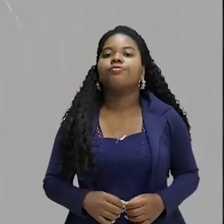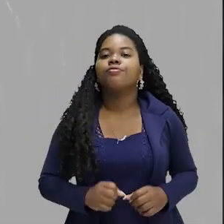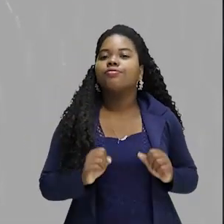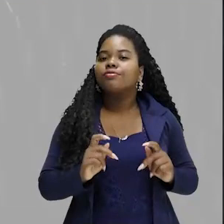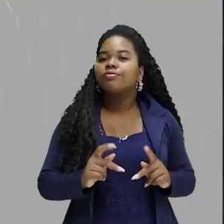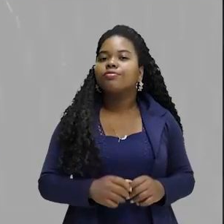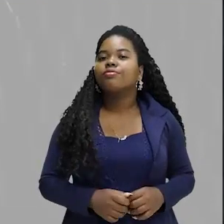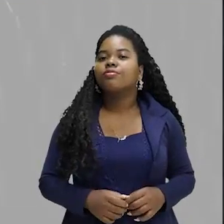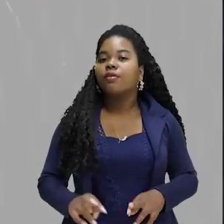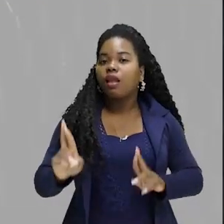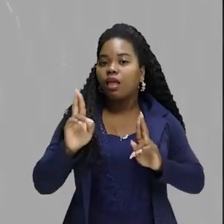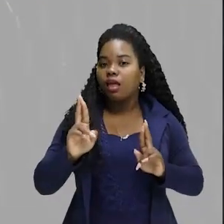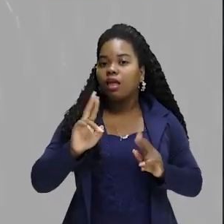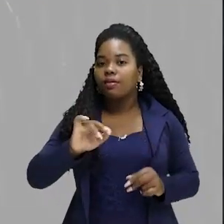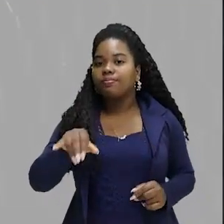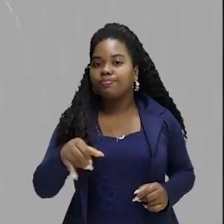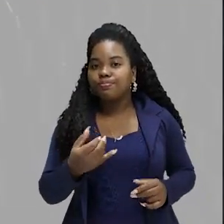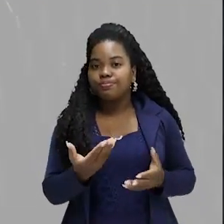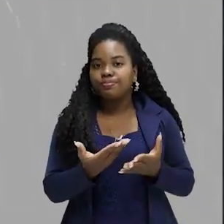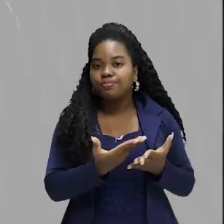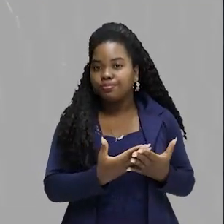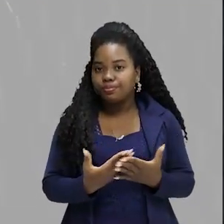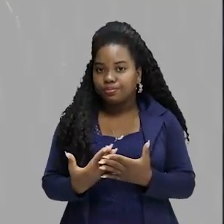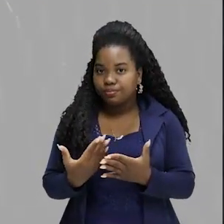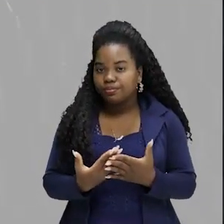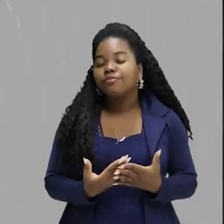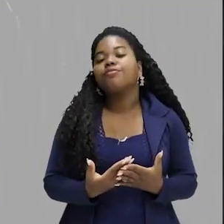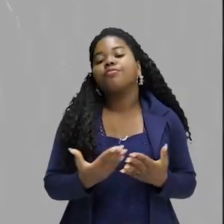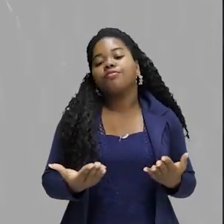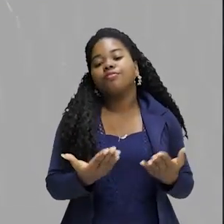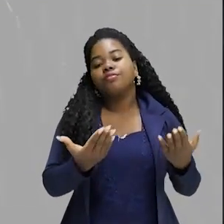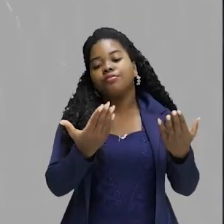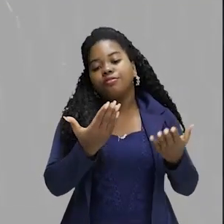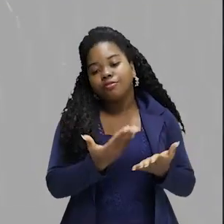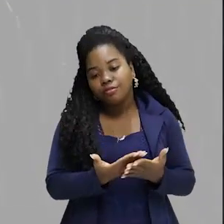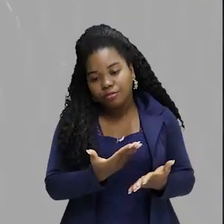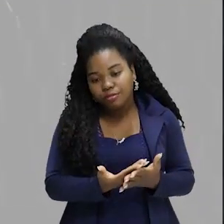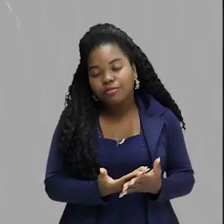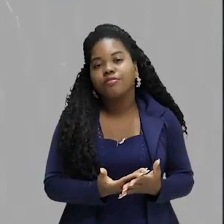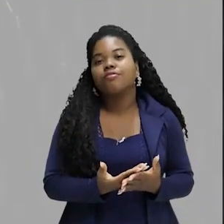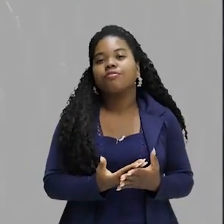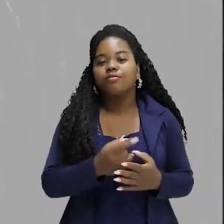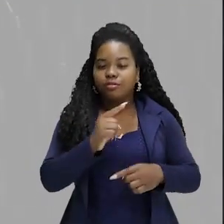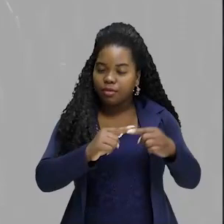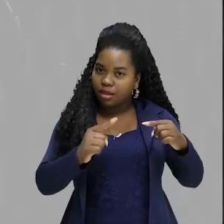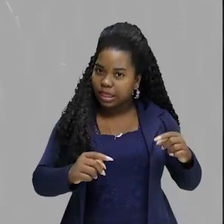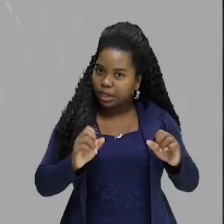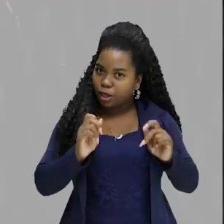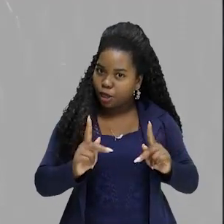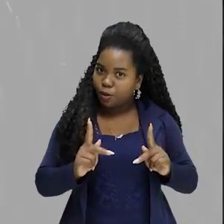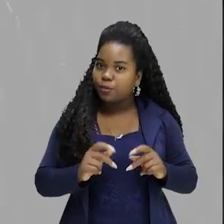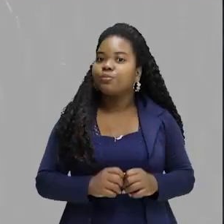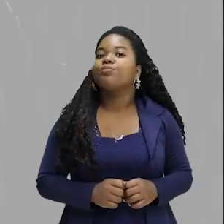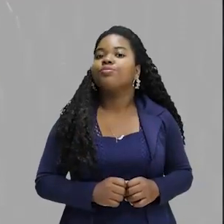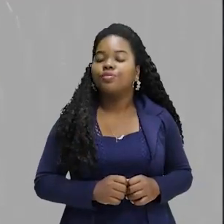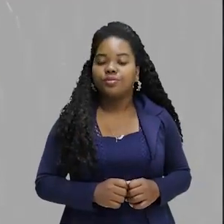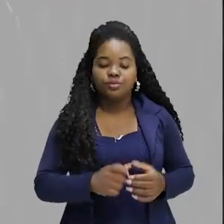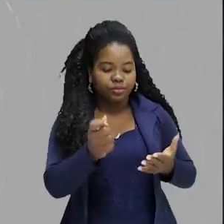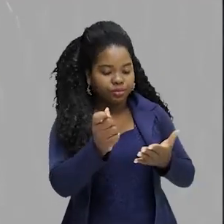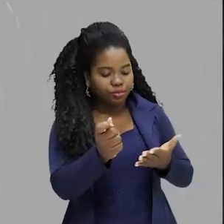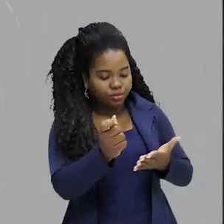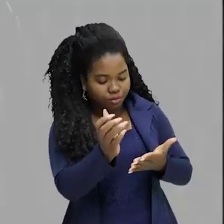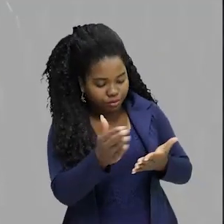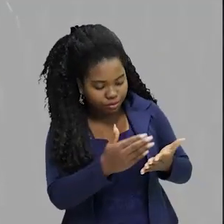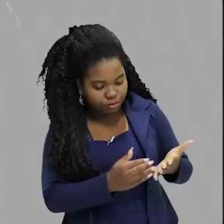Turminha, espero que vocês estejam aproveitando as nossas aulas, se dedicando aos estudos. Vamos lá, pegue o seu caderno, lápis, caneta, borracha, para você fazer